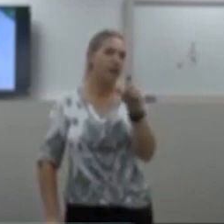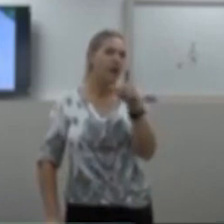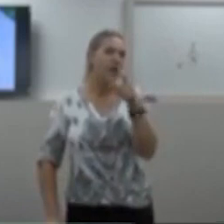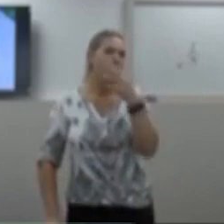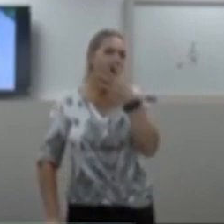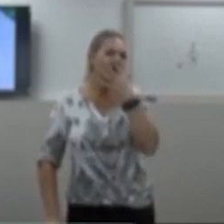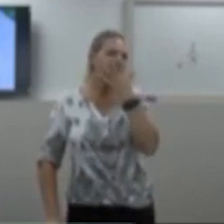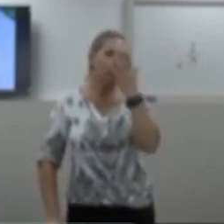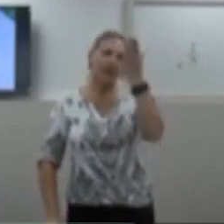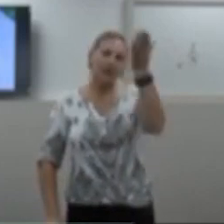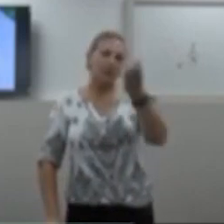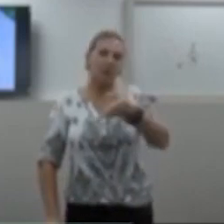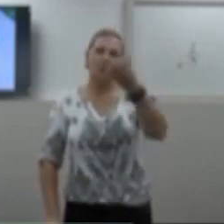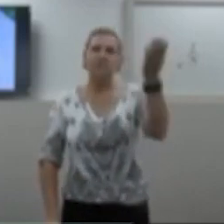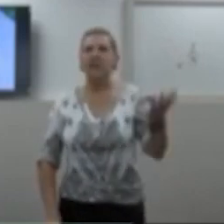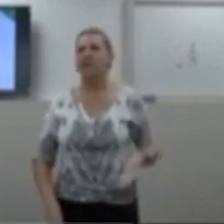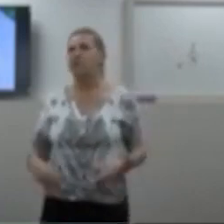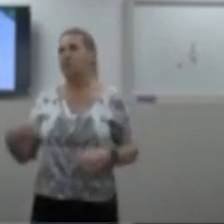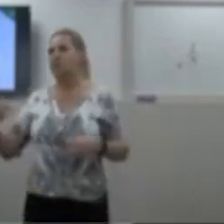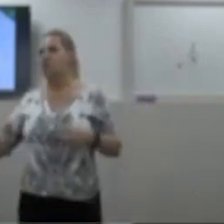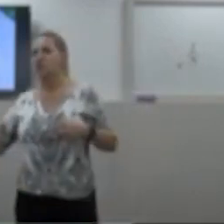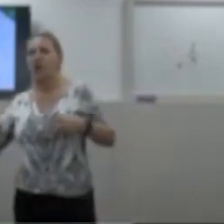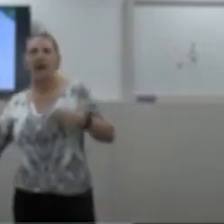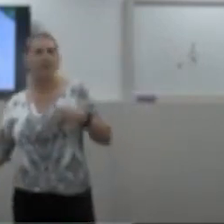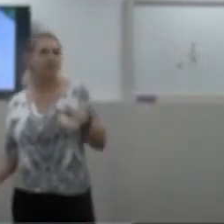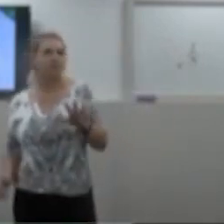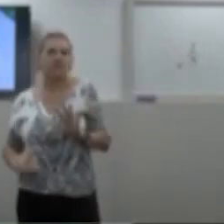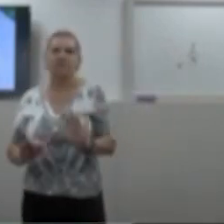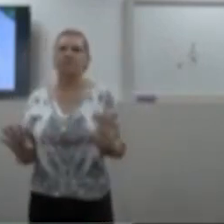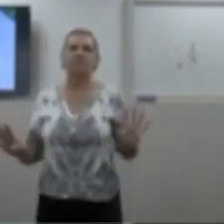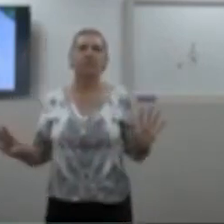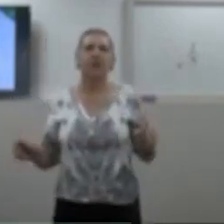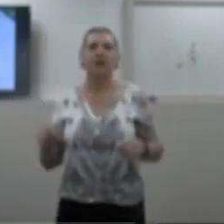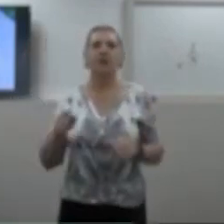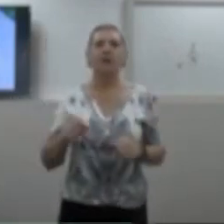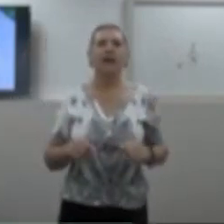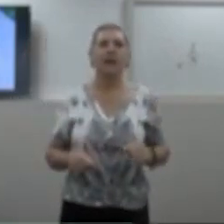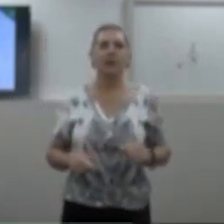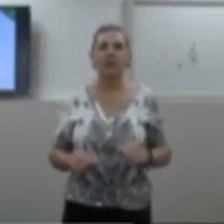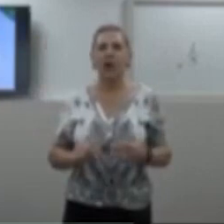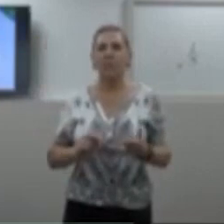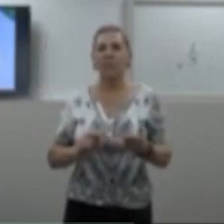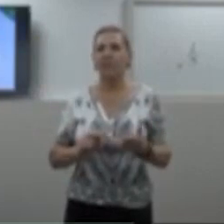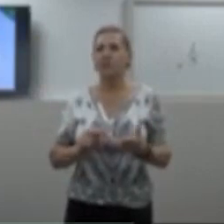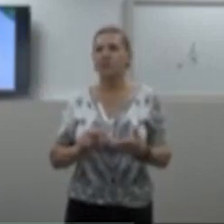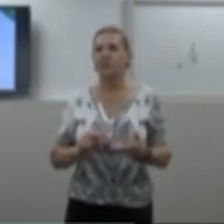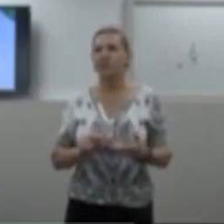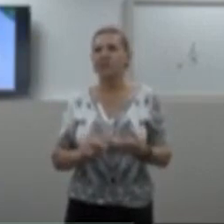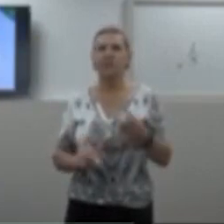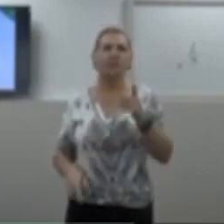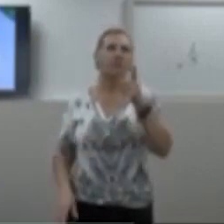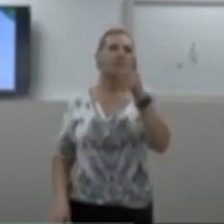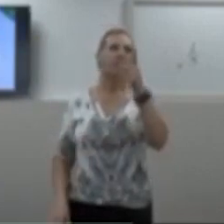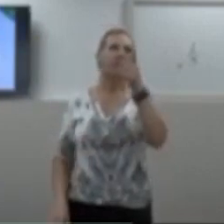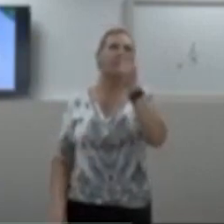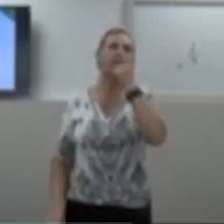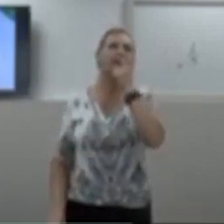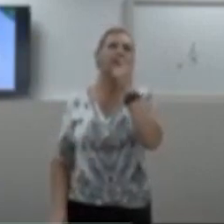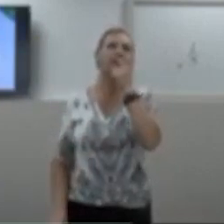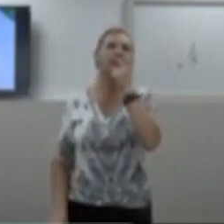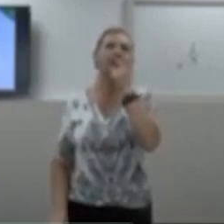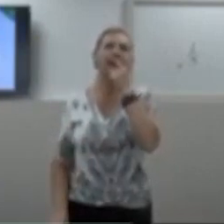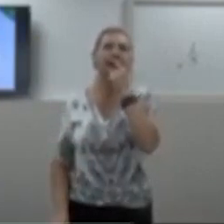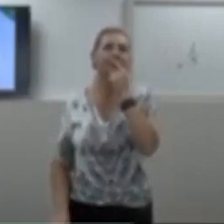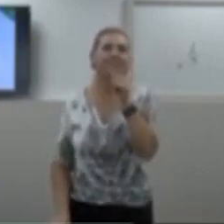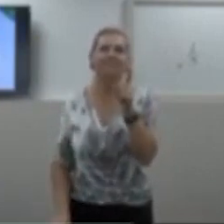ordinal eu vi. Como que é o fracionário? 1/3, 2/4. E o que é o ordinal? Primeiro, segundo e terceiro. Tem